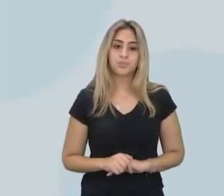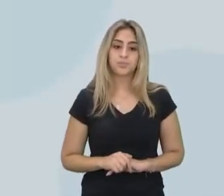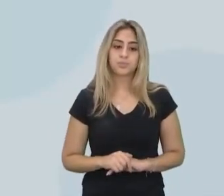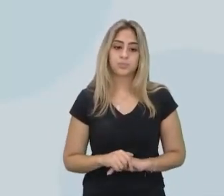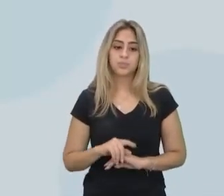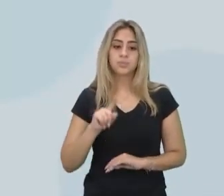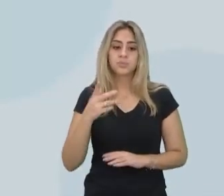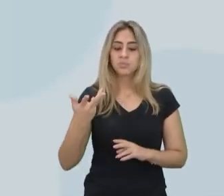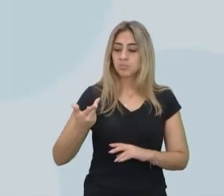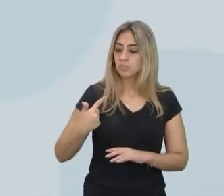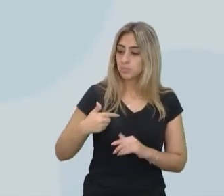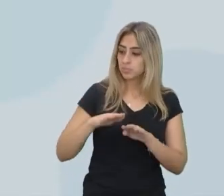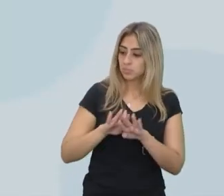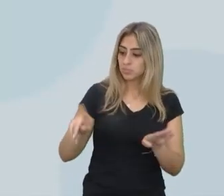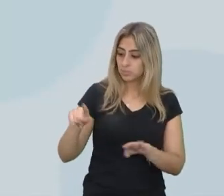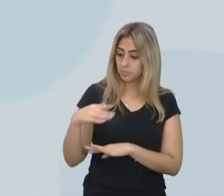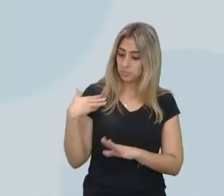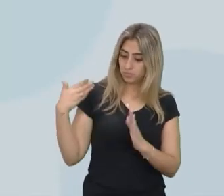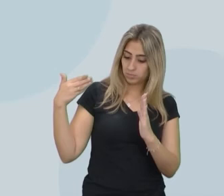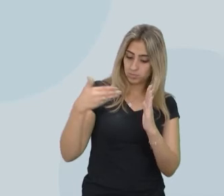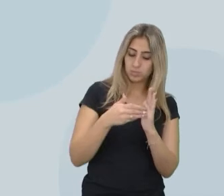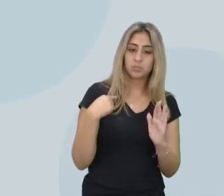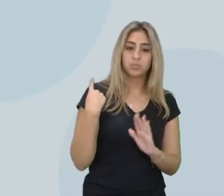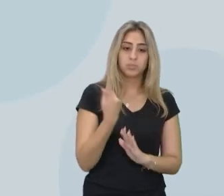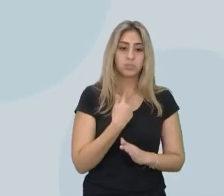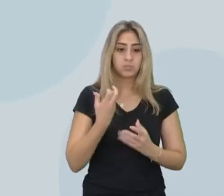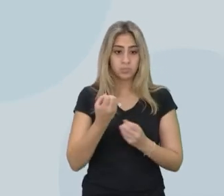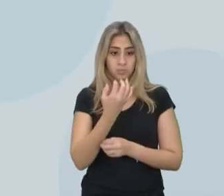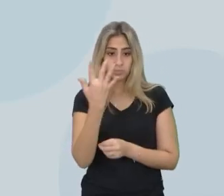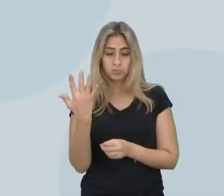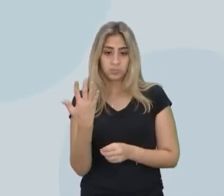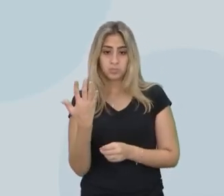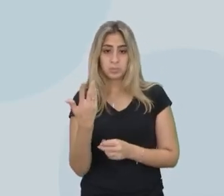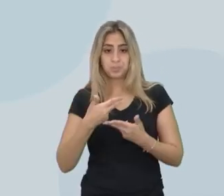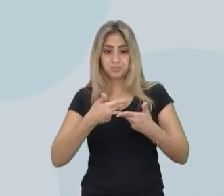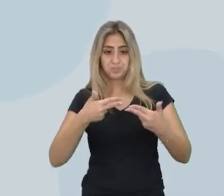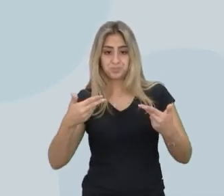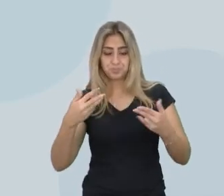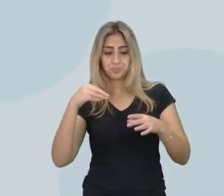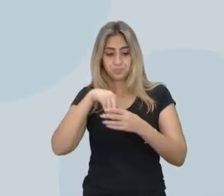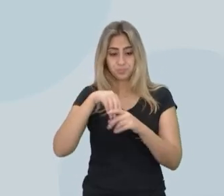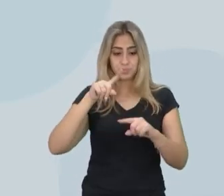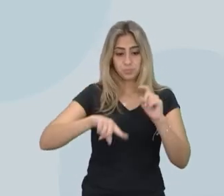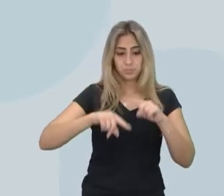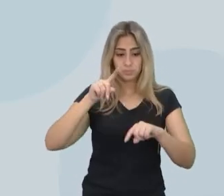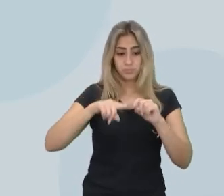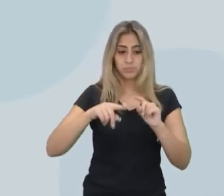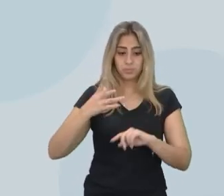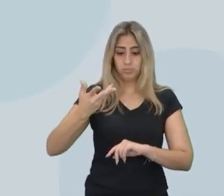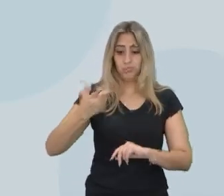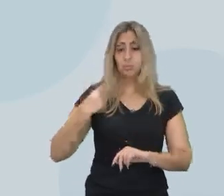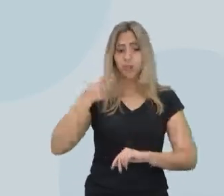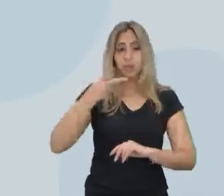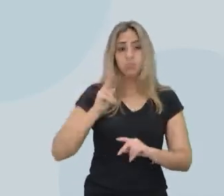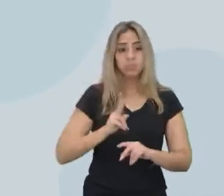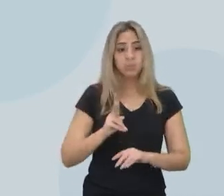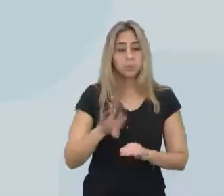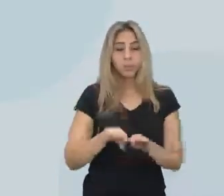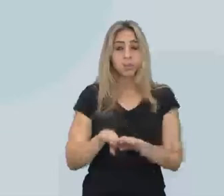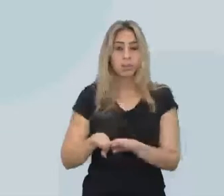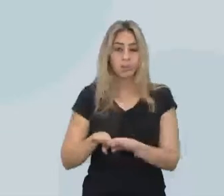esse equilíbrio é alcançado, as quantidades de reagentes e produtos envolvidos na reação, ela